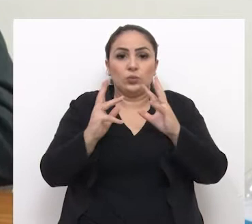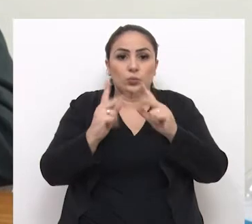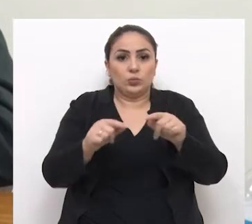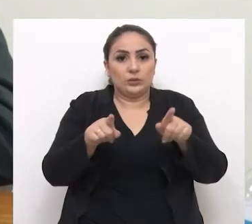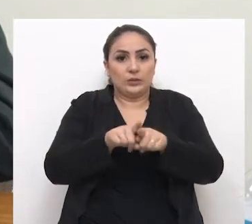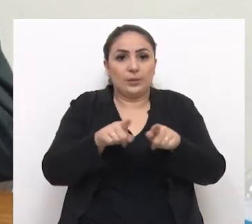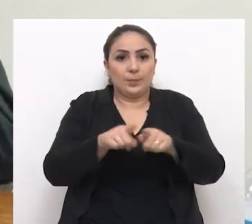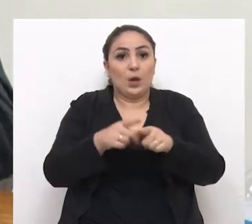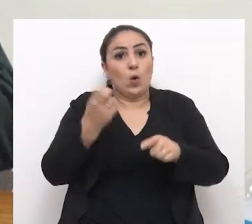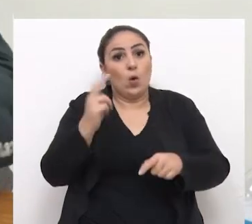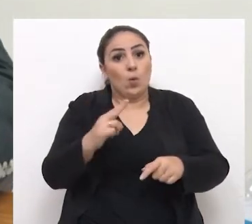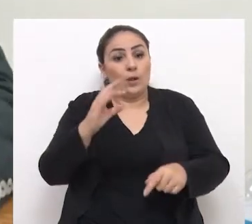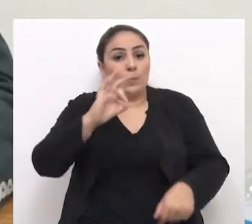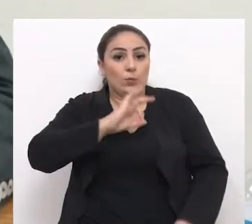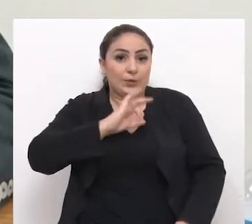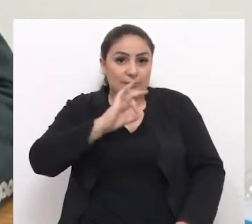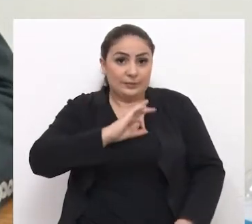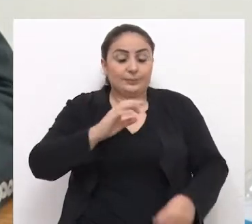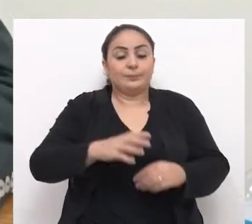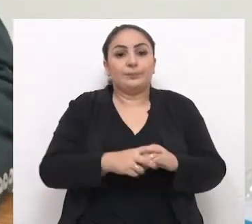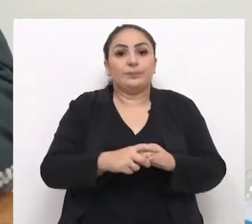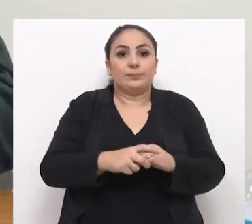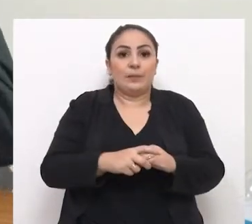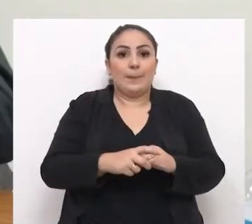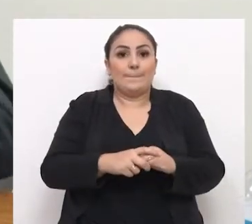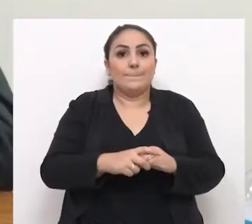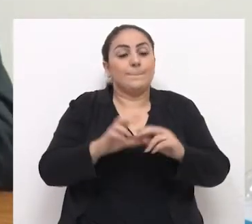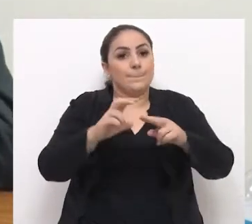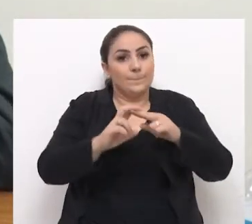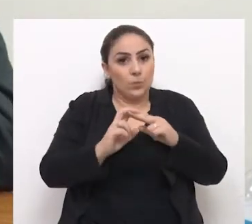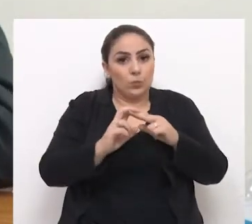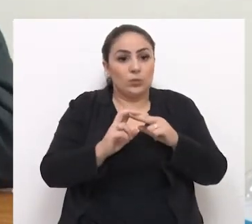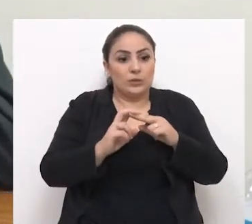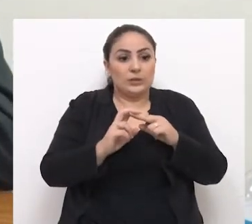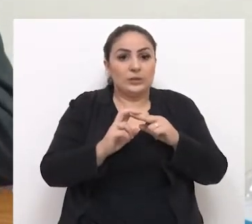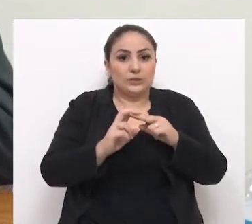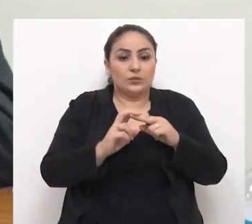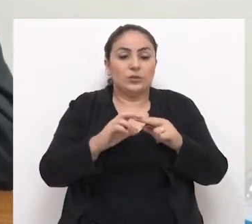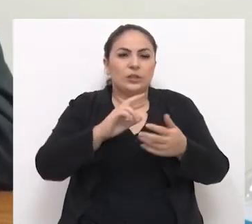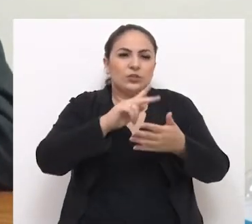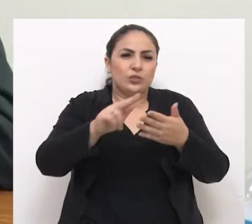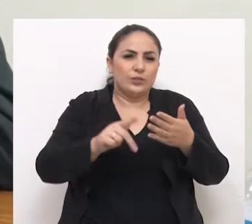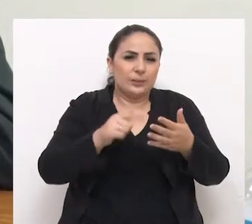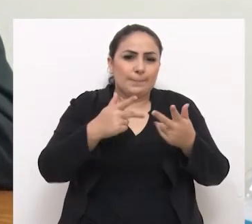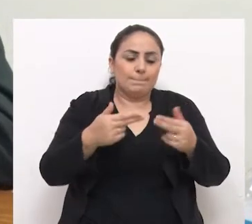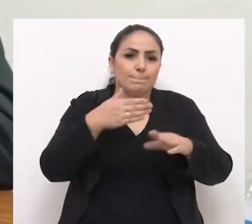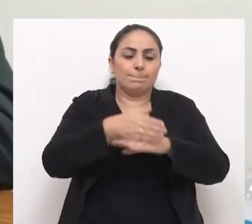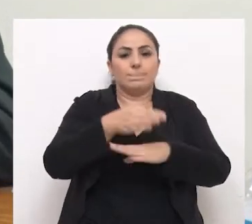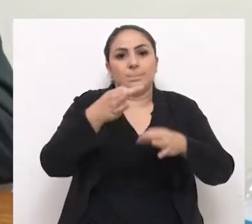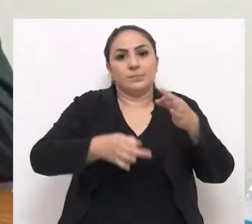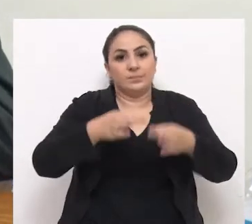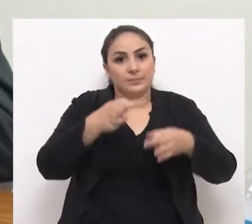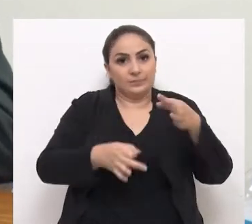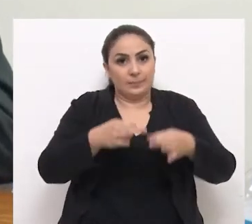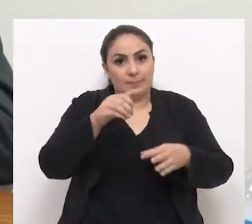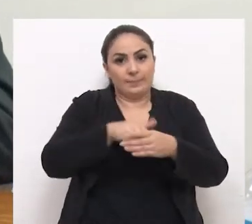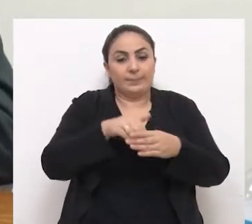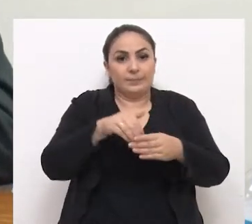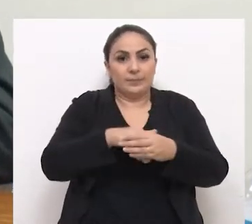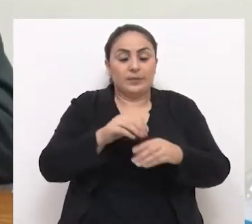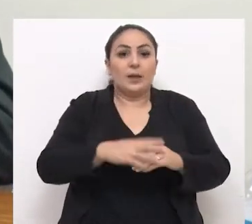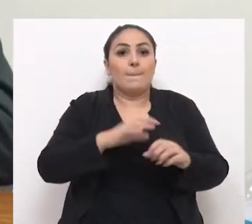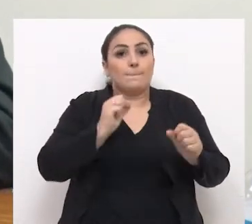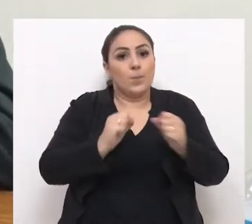cartório eleitoral também ou para a Brigada Militar. Então, em suma, o eleitor tem vários mecanismos de acesso à Justiça